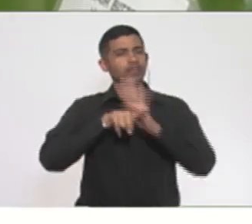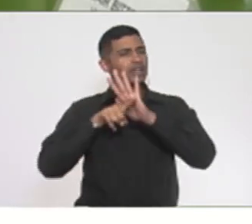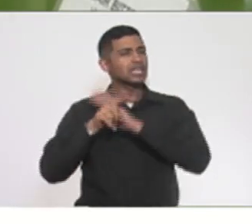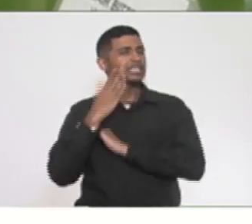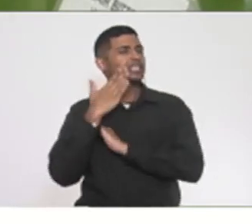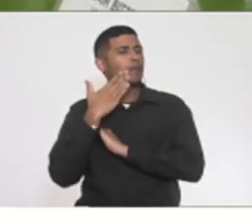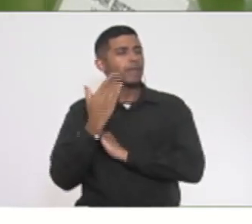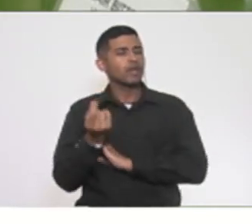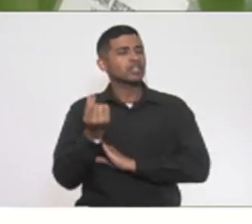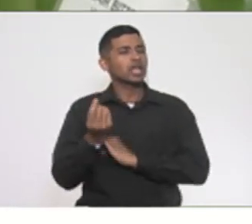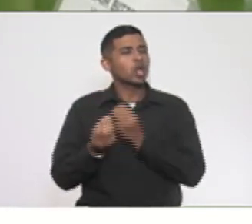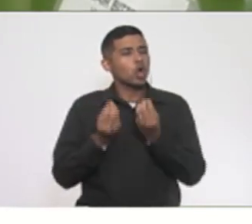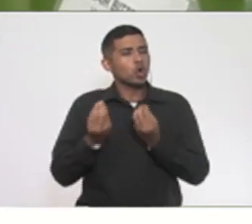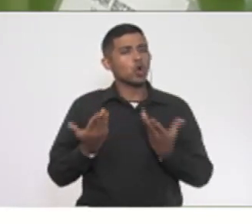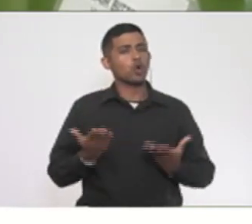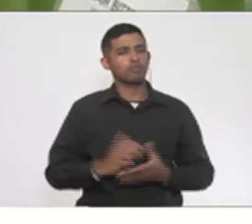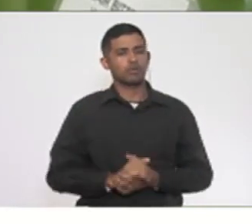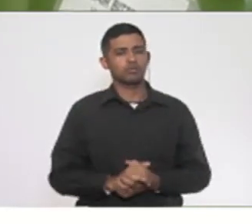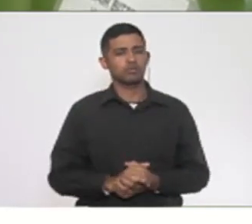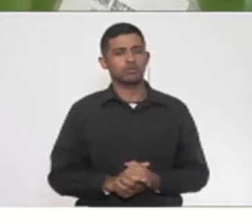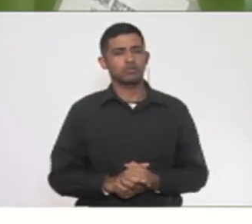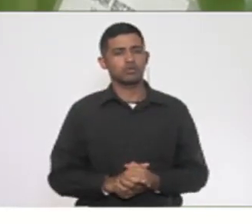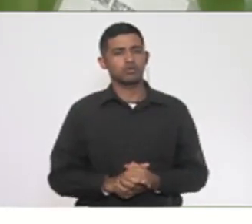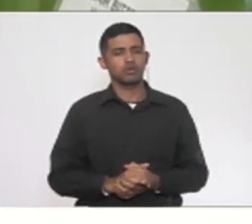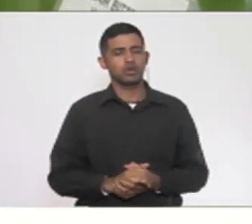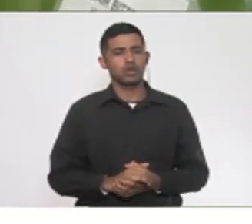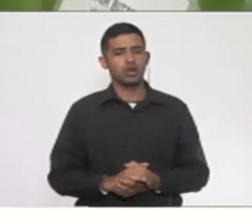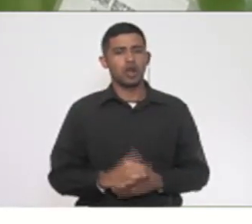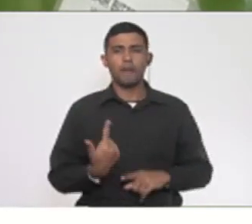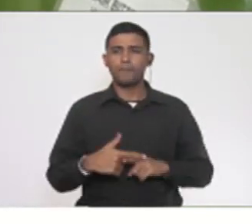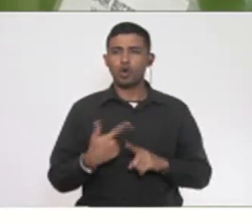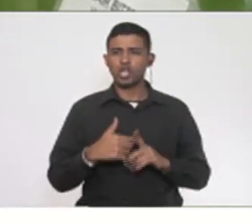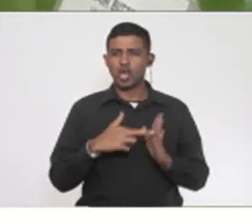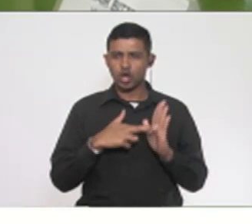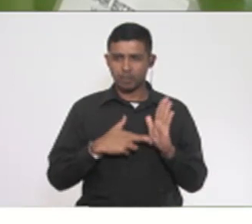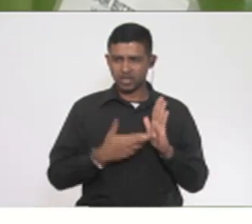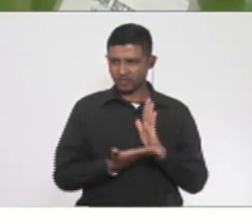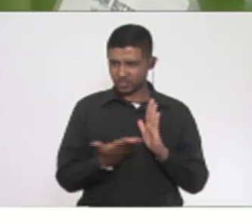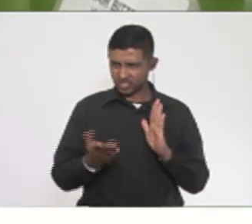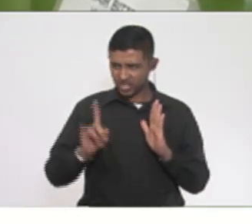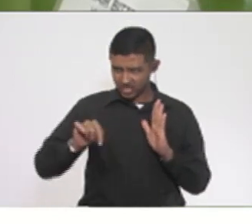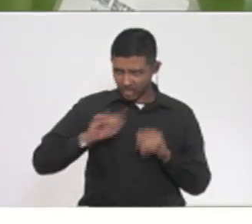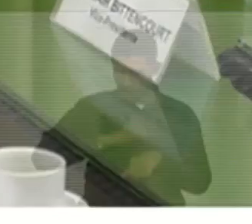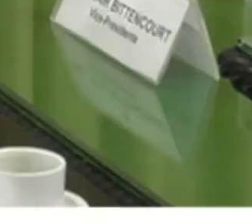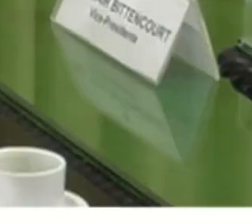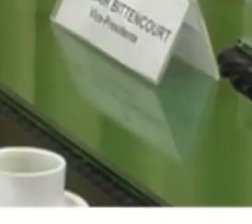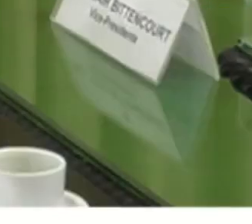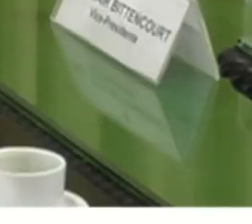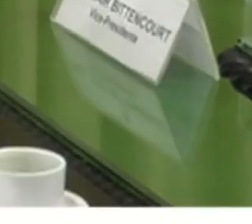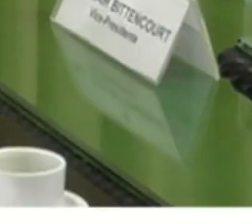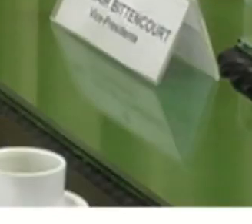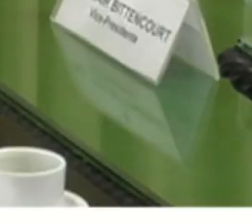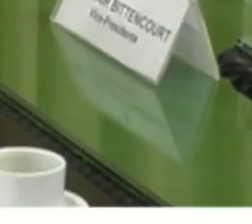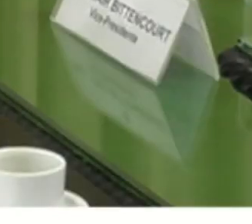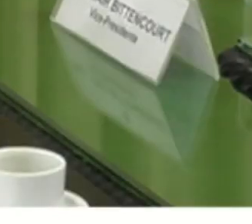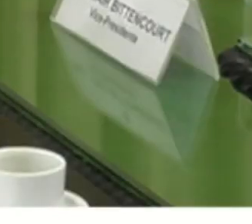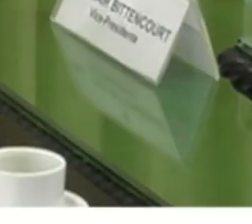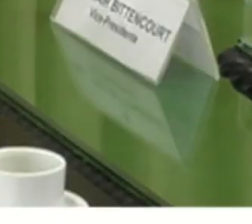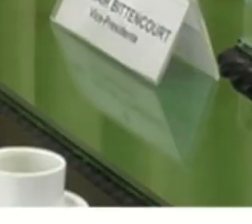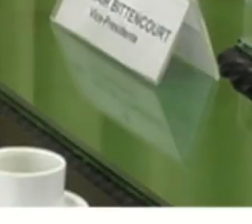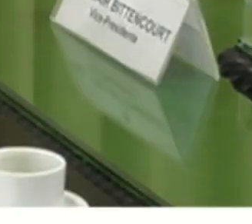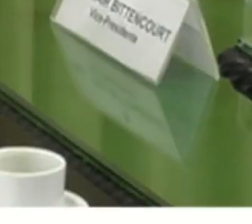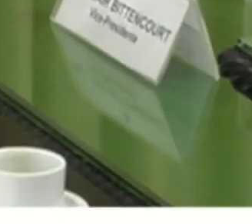fantasma, o que pode ser feito, porque não é, quem regula isso não são vocês, é isso? Não, o transporte somos nós e eles só